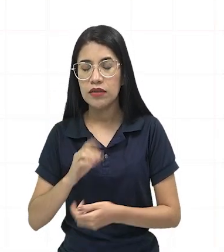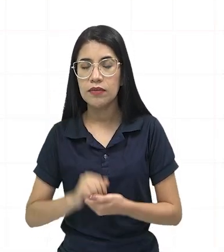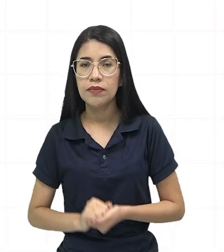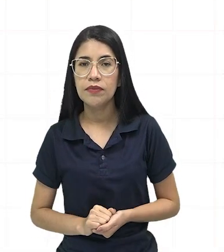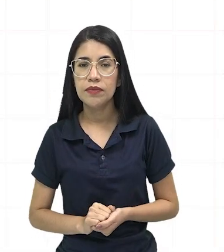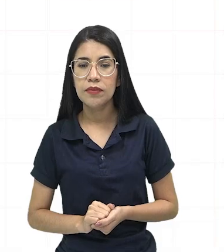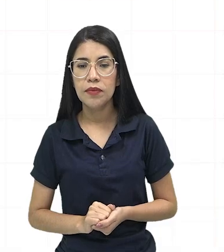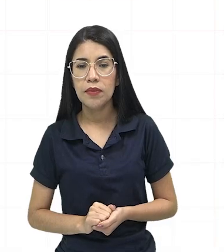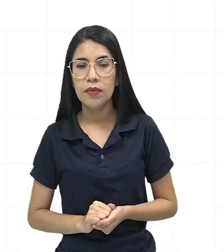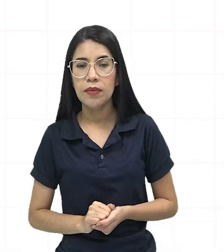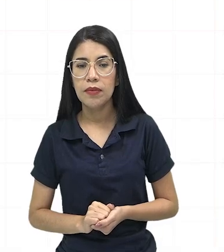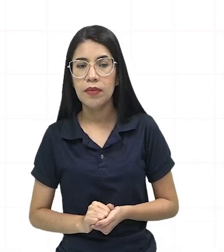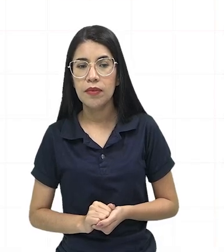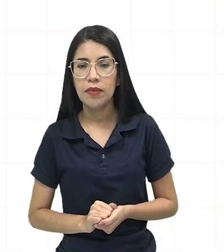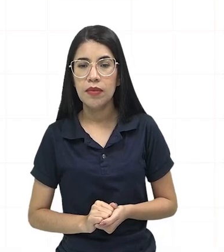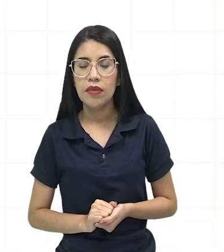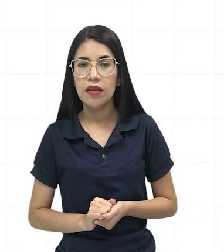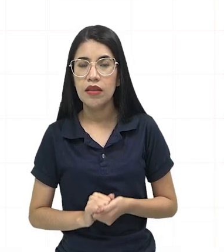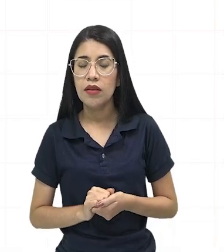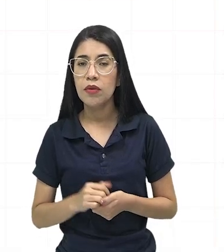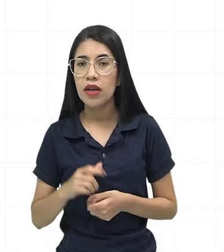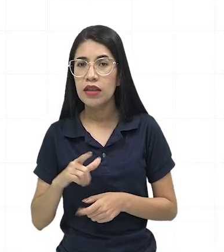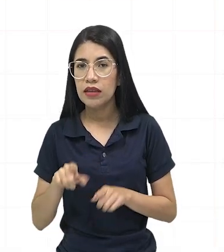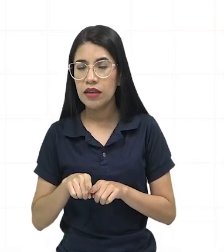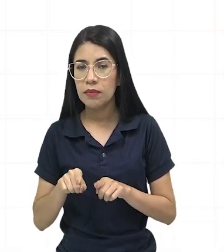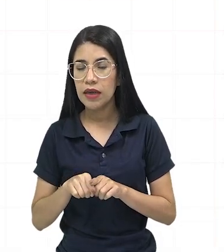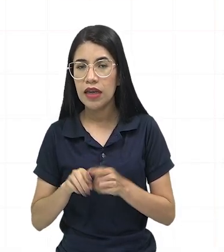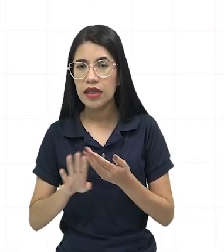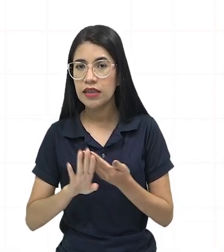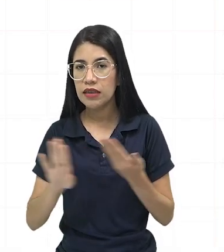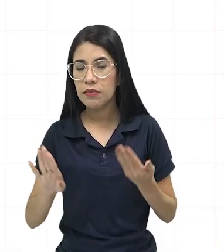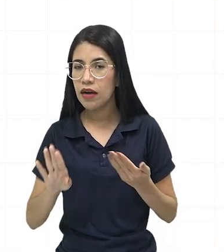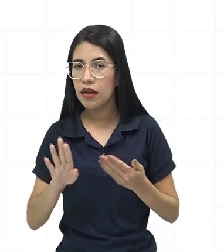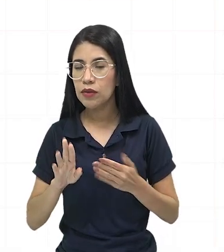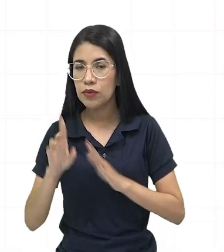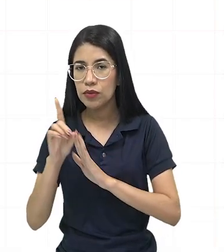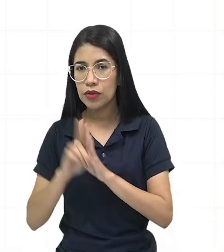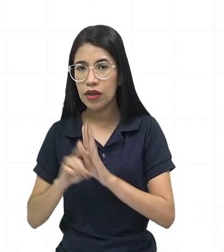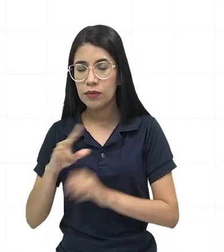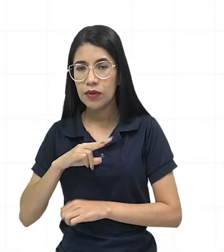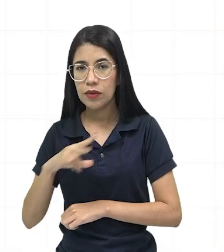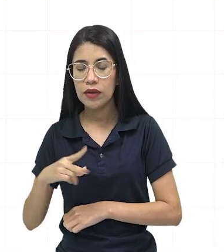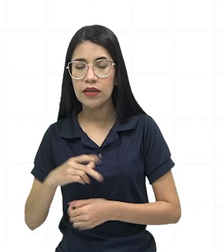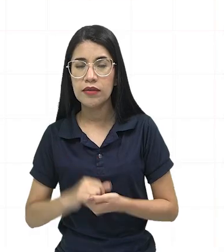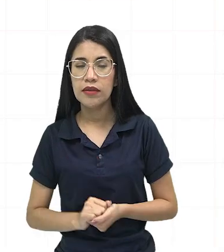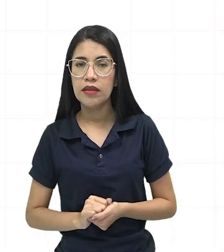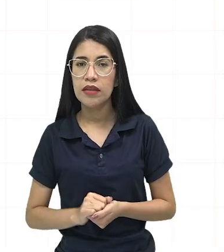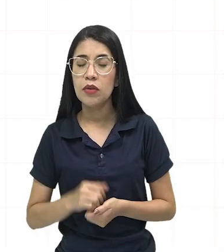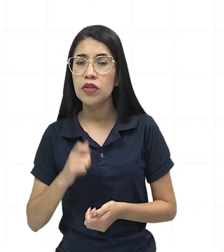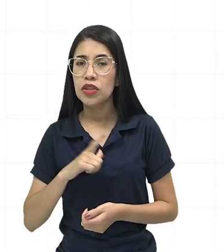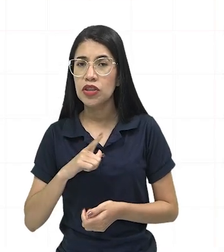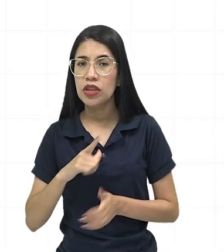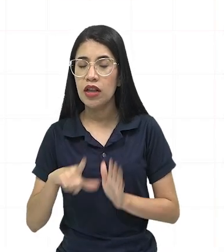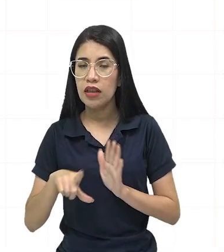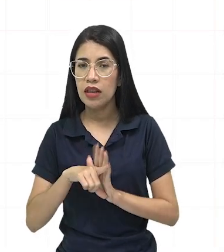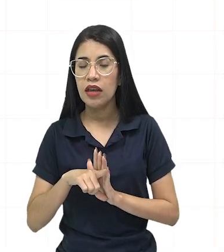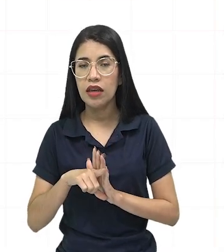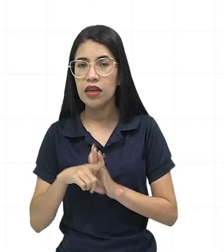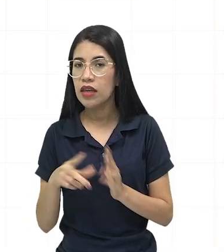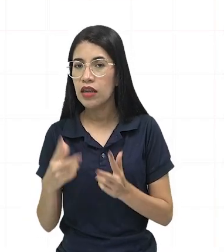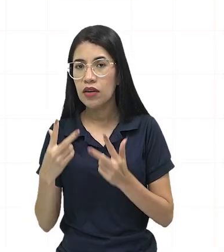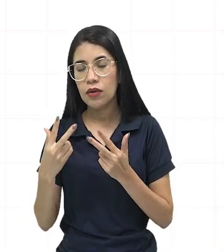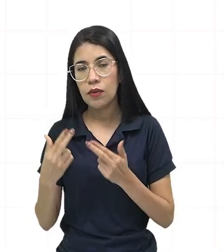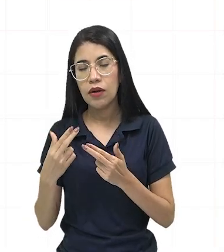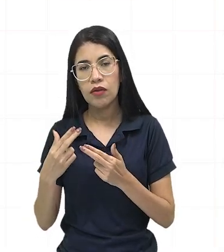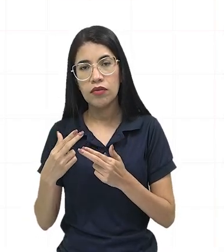independente do direito português. O Brasil era regido basicamente pelas leis da metrópole. O que